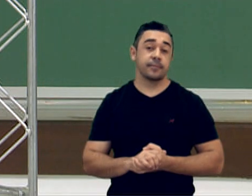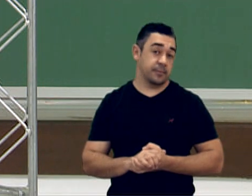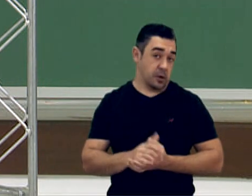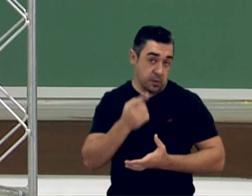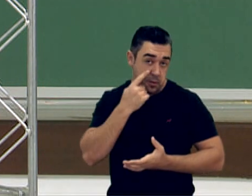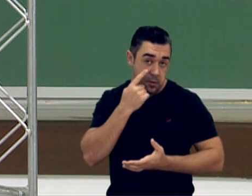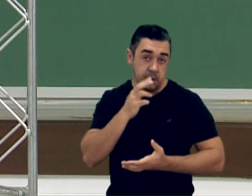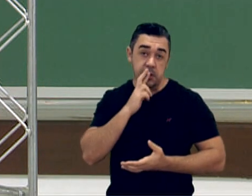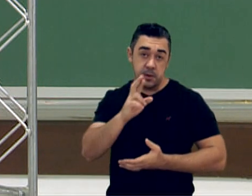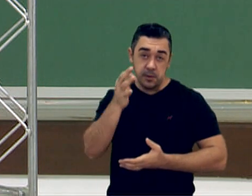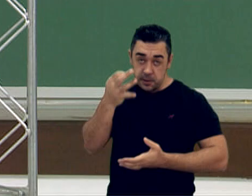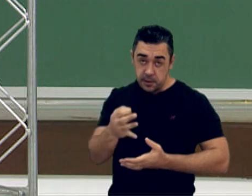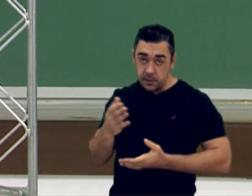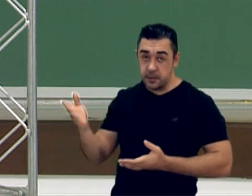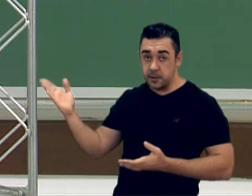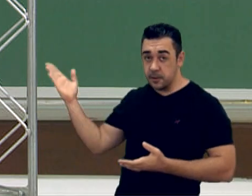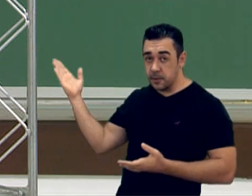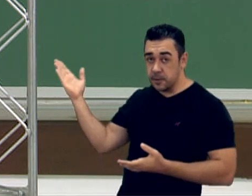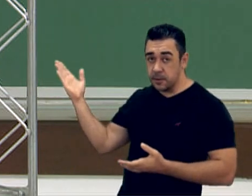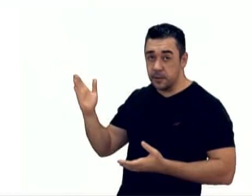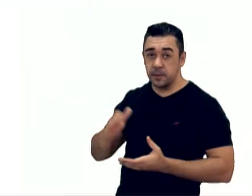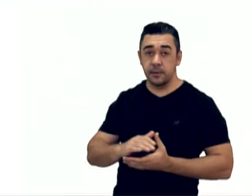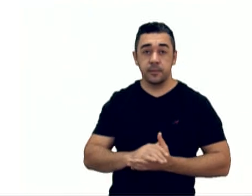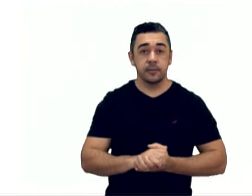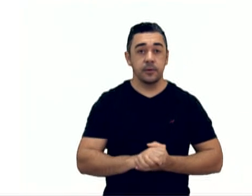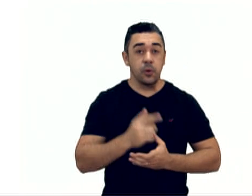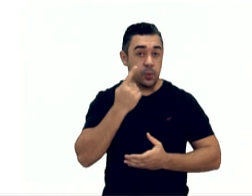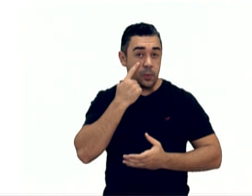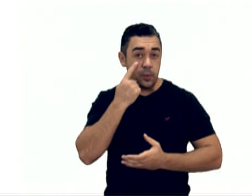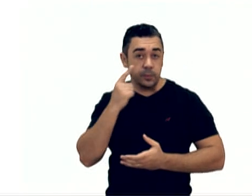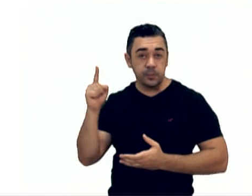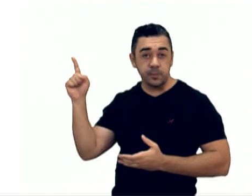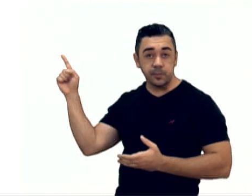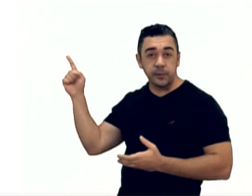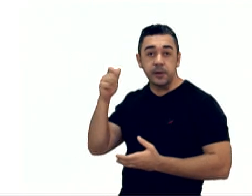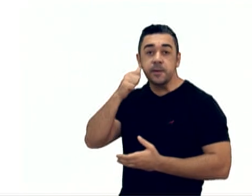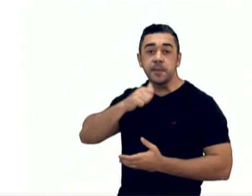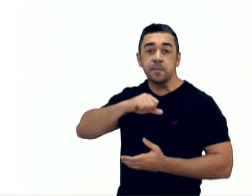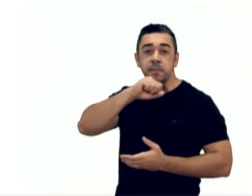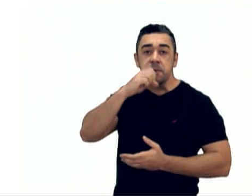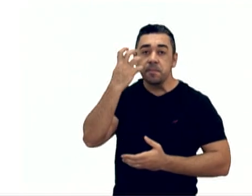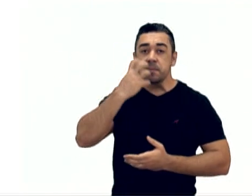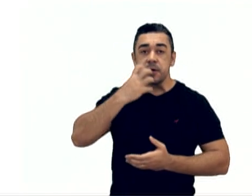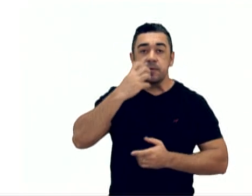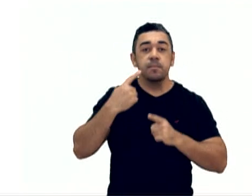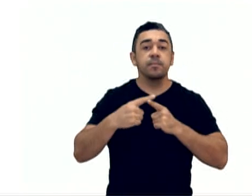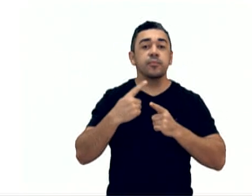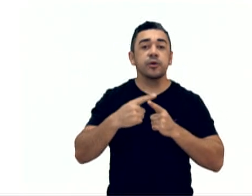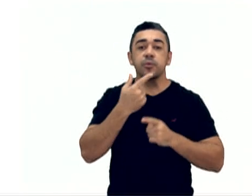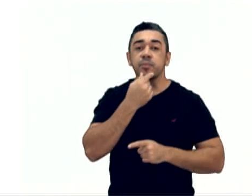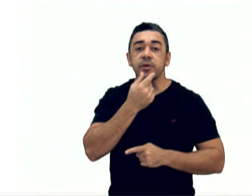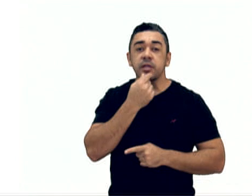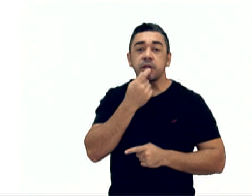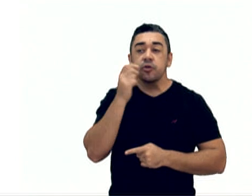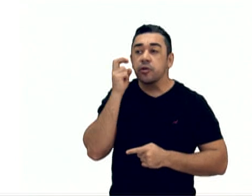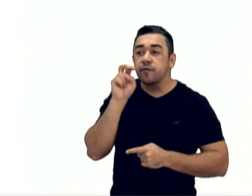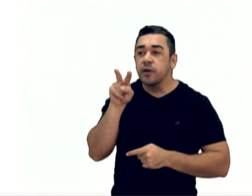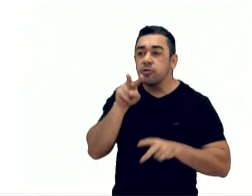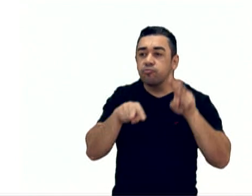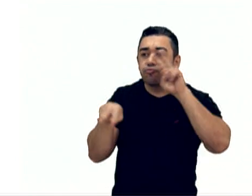Vamos conferir a resposta, então? Olhem lá. A mãe está aborrecida porque o menino está vendo